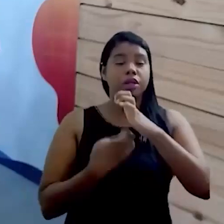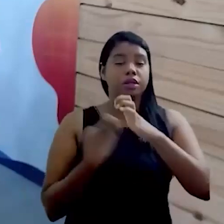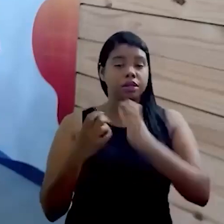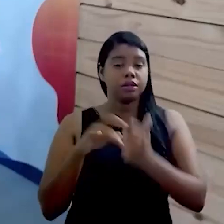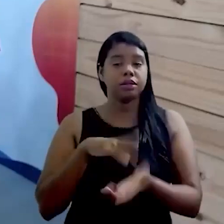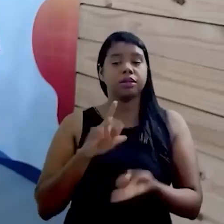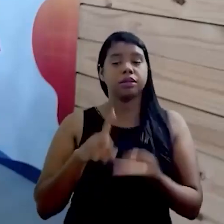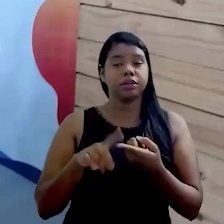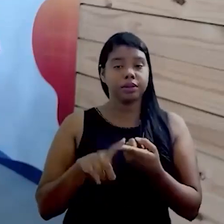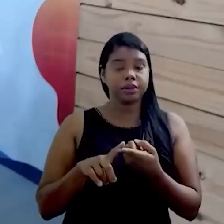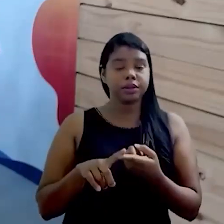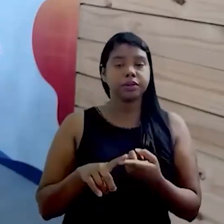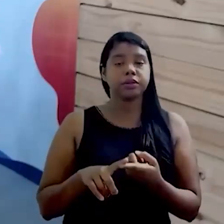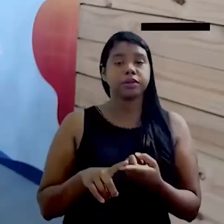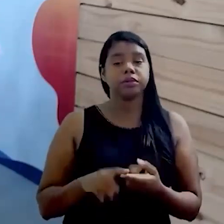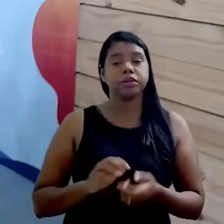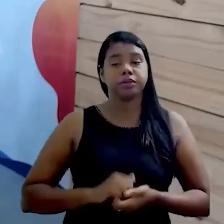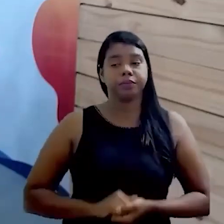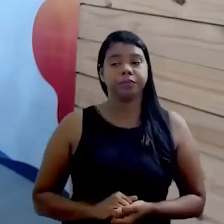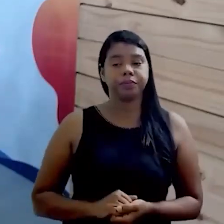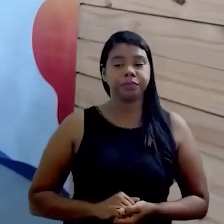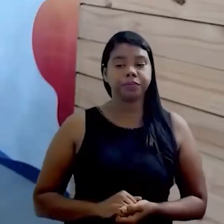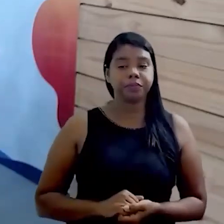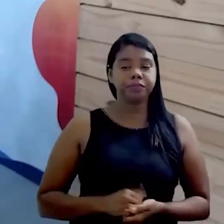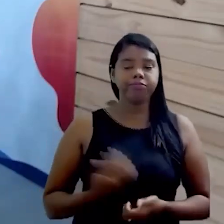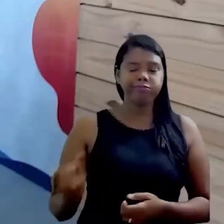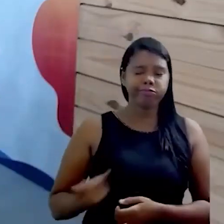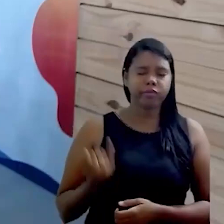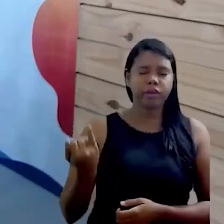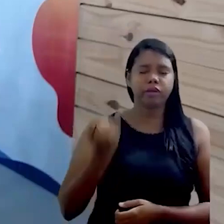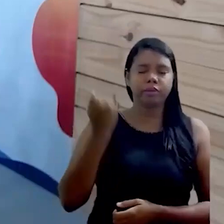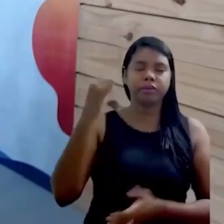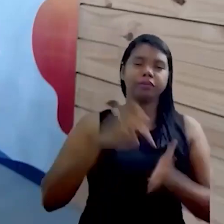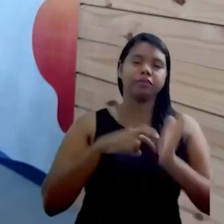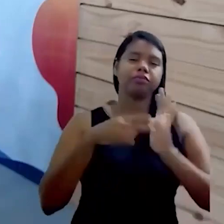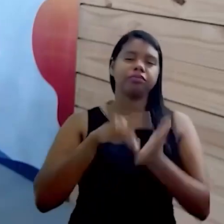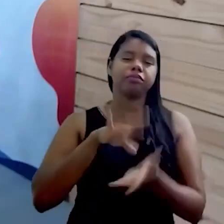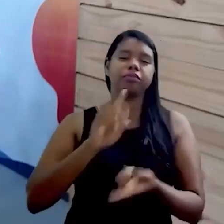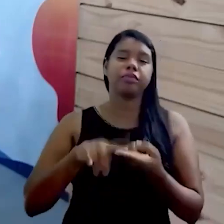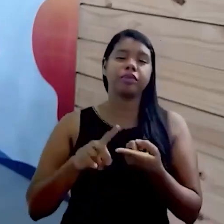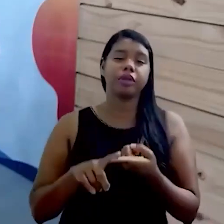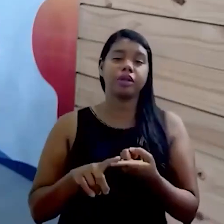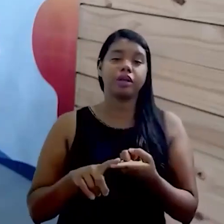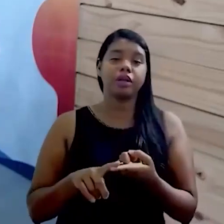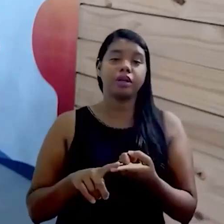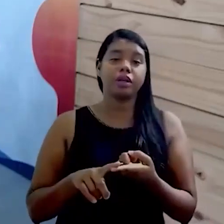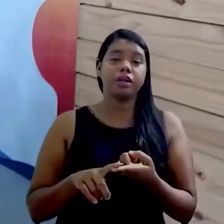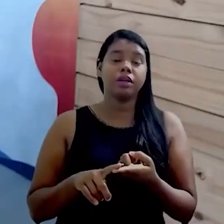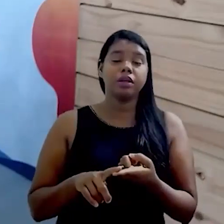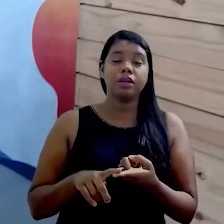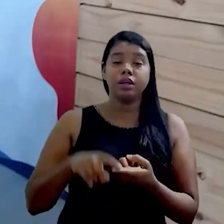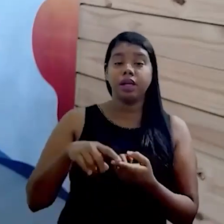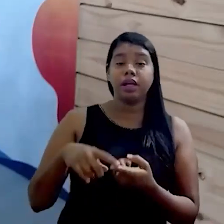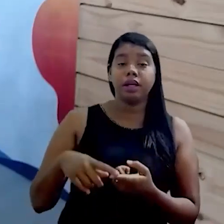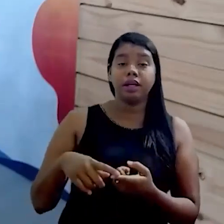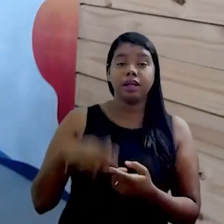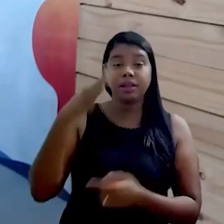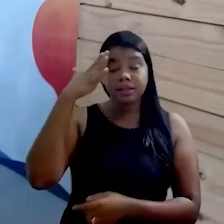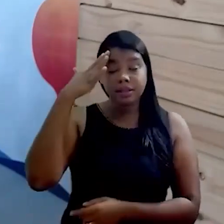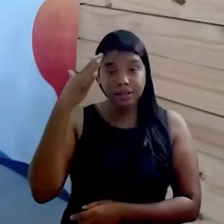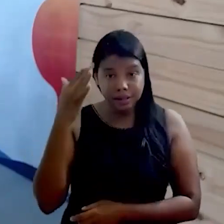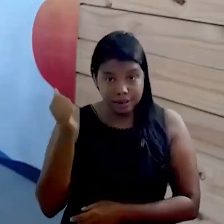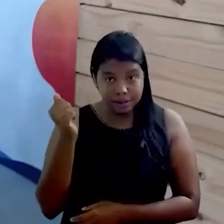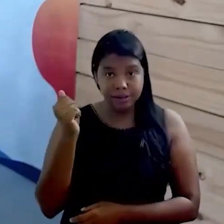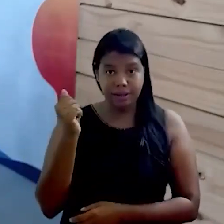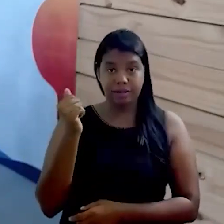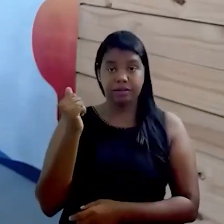atuar nesse sentido de, olha, ter um apelo tão importante e significativo para que as pessoas, elas vão consumir, mas é um consumo